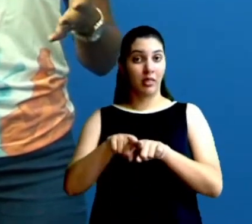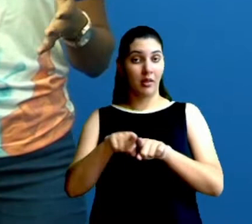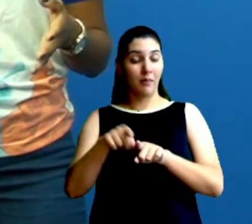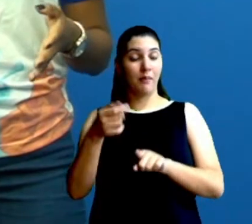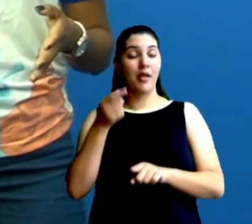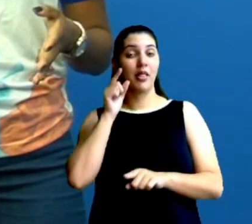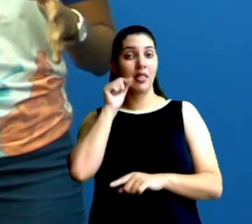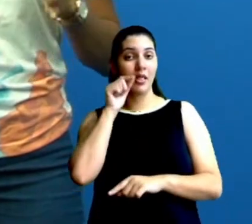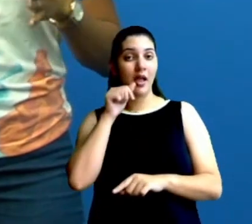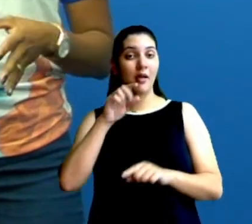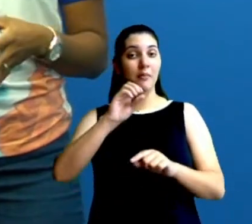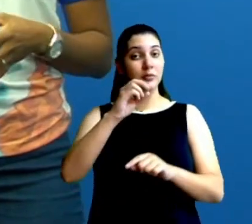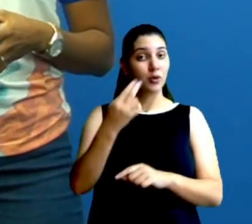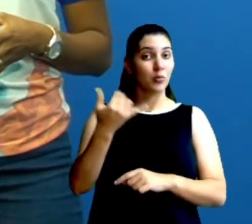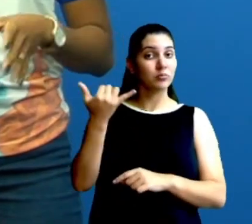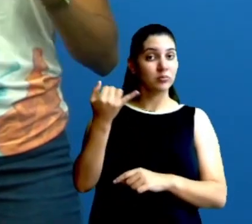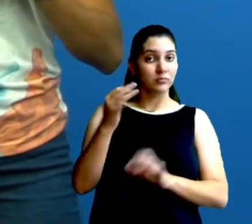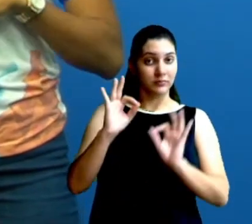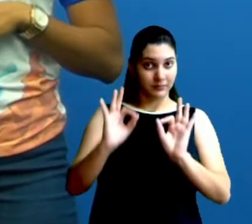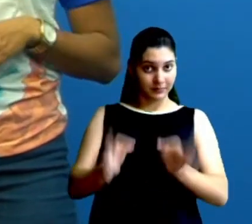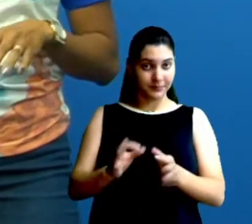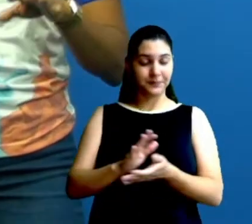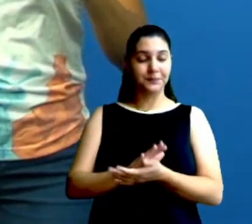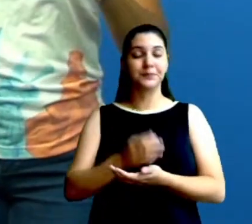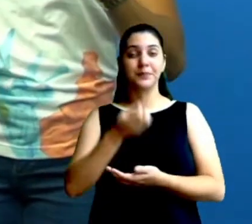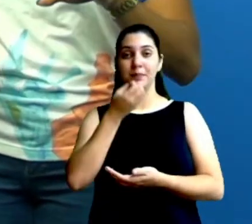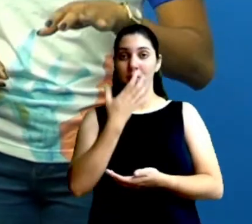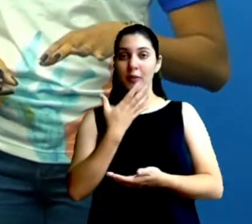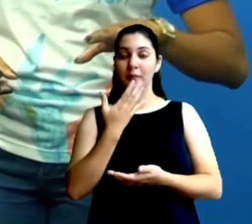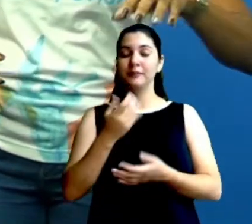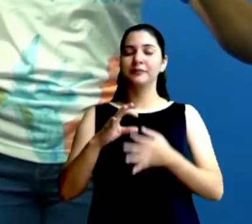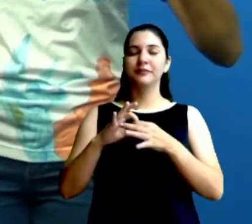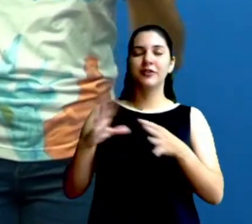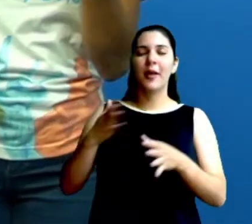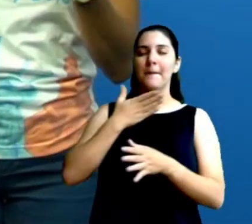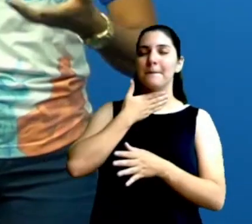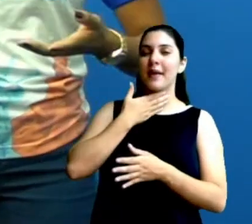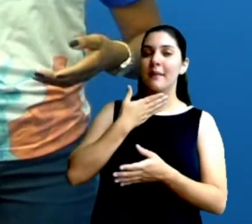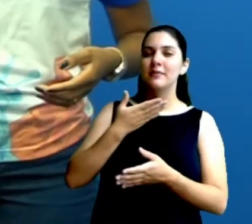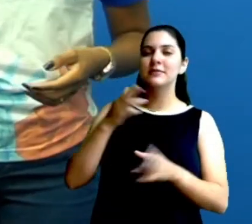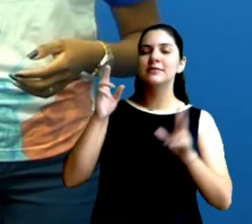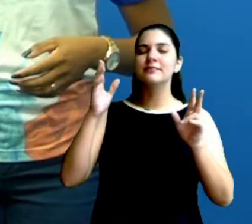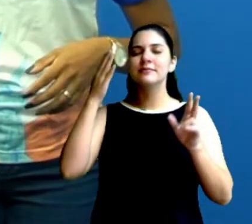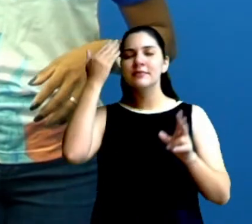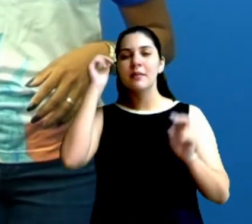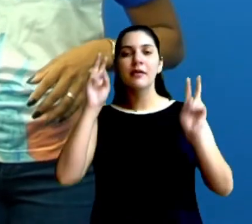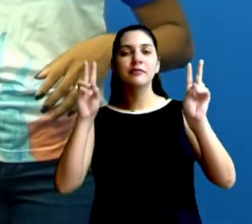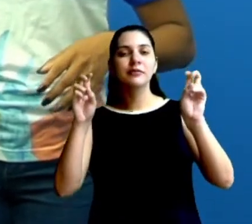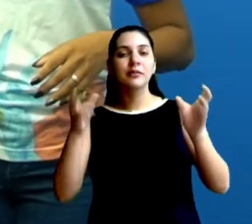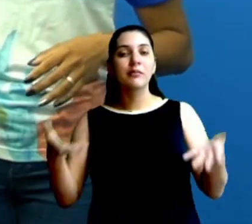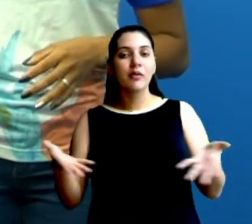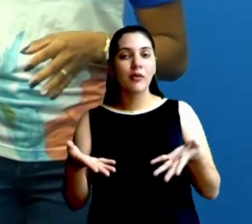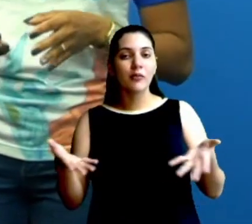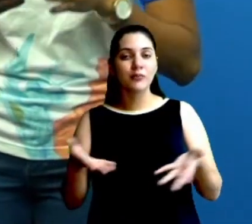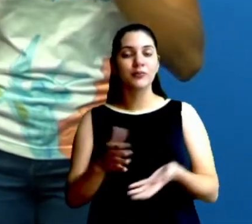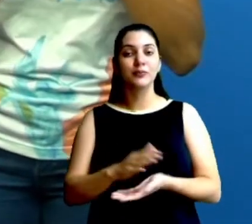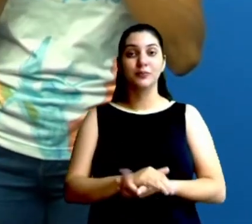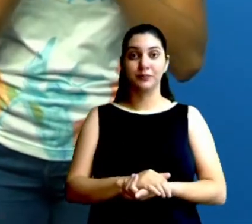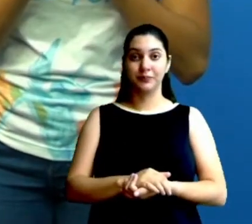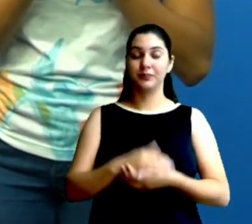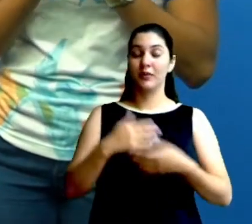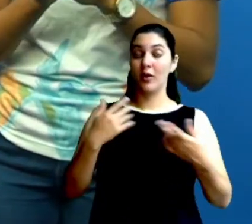seu lápis ou sua caneta, certo? Bom, vamos deixar de papo e vamos saber qual é o tema da aula de hoje.